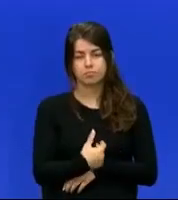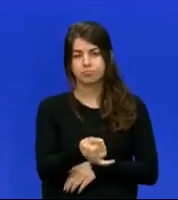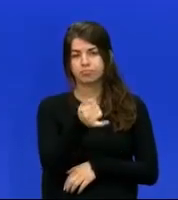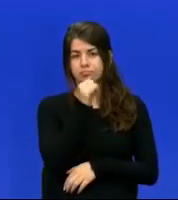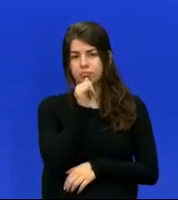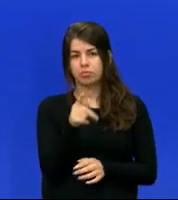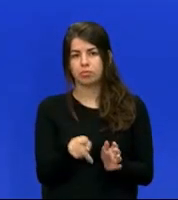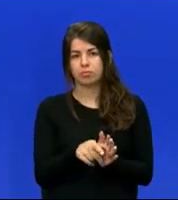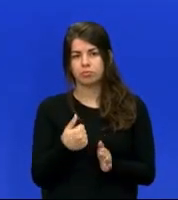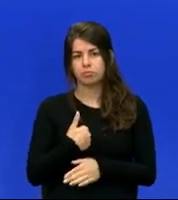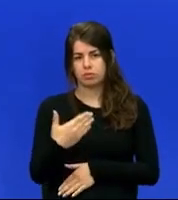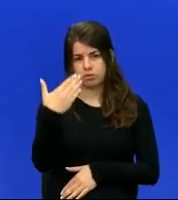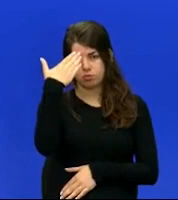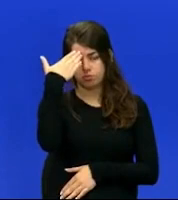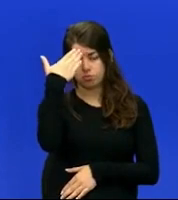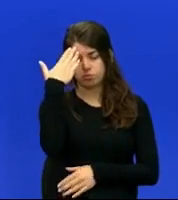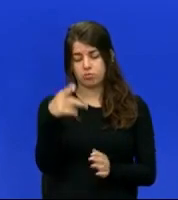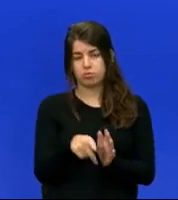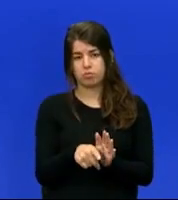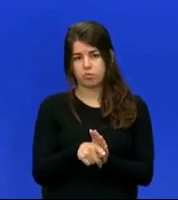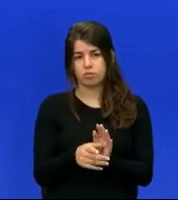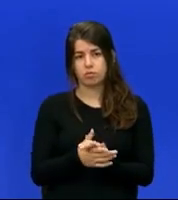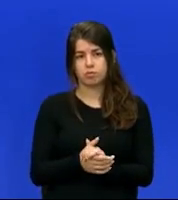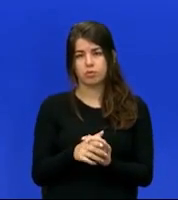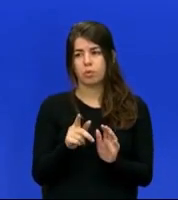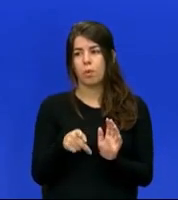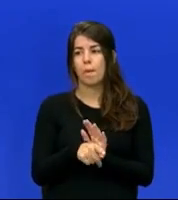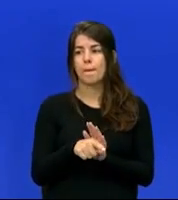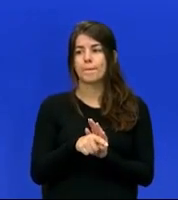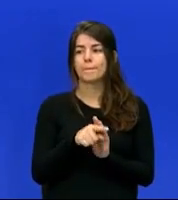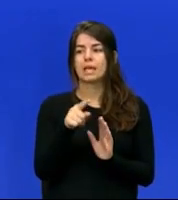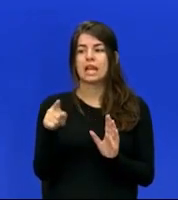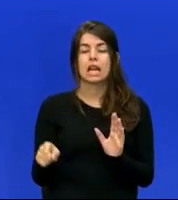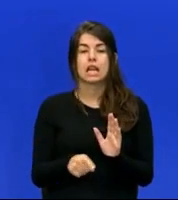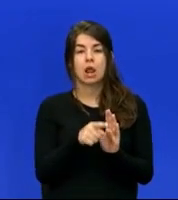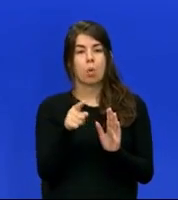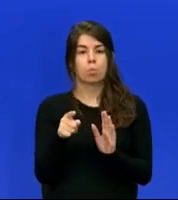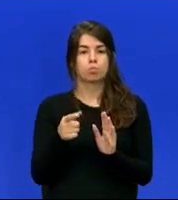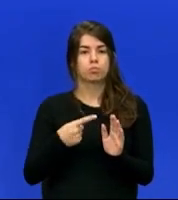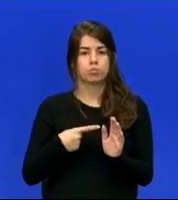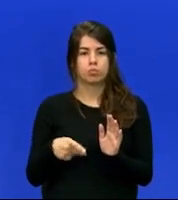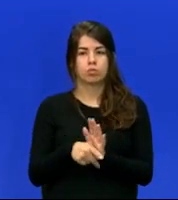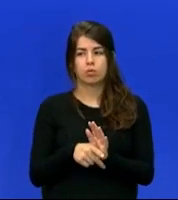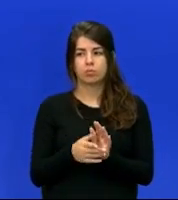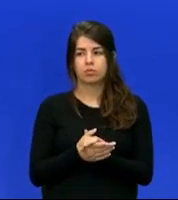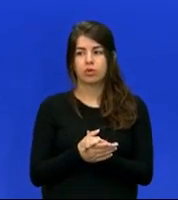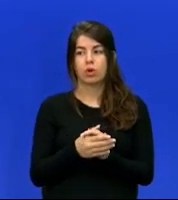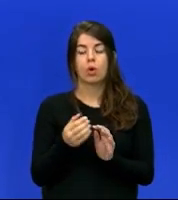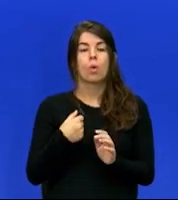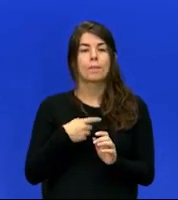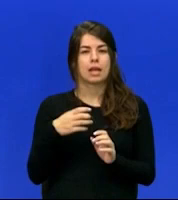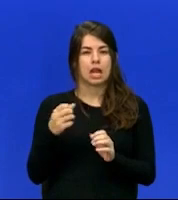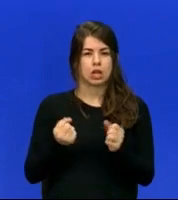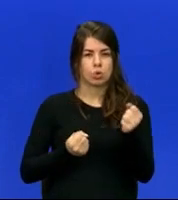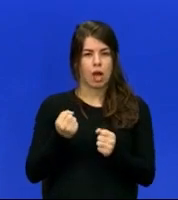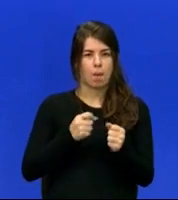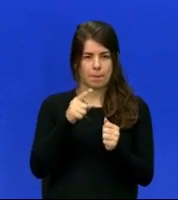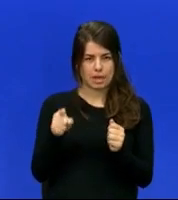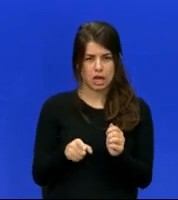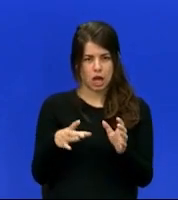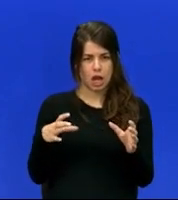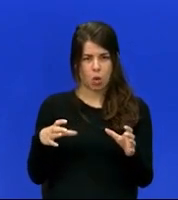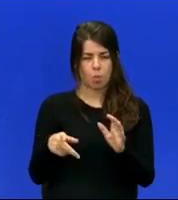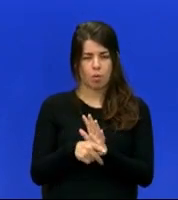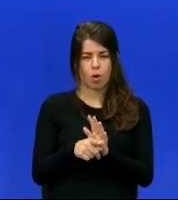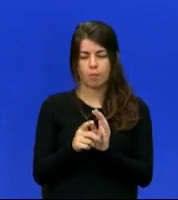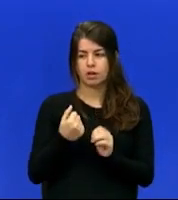suponha que saibamos que um determinado tipo de pneu dura, em média, 42.000 quilômetros, com